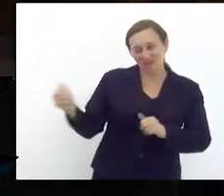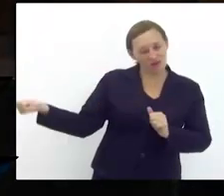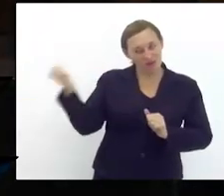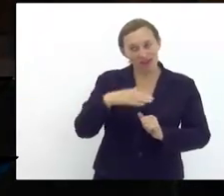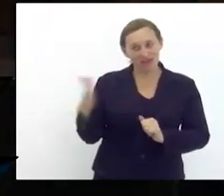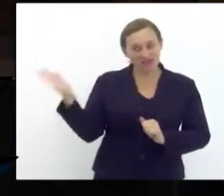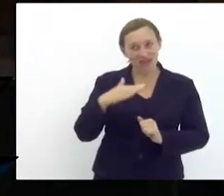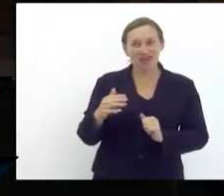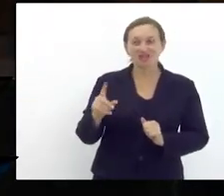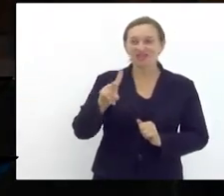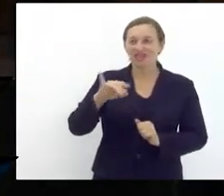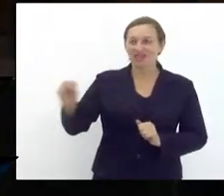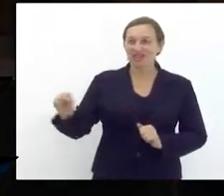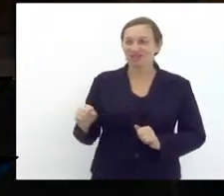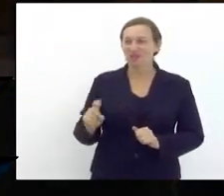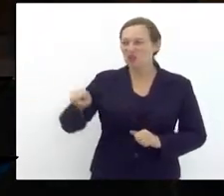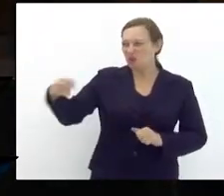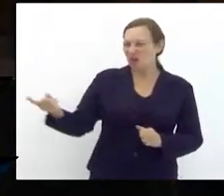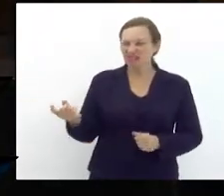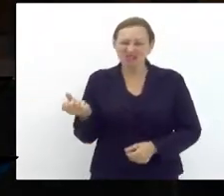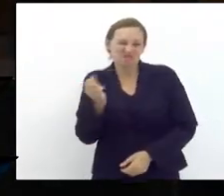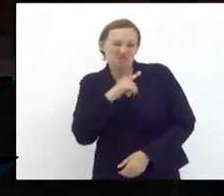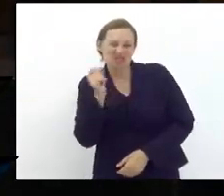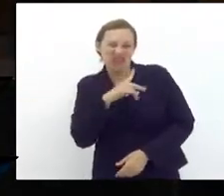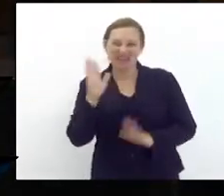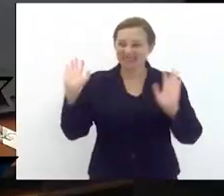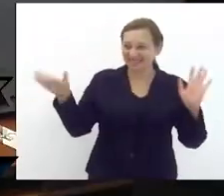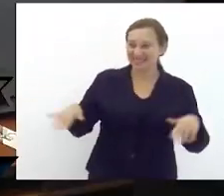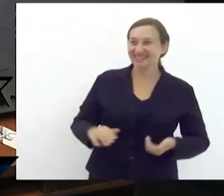deles o resto é piado